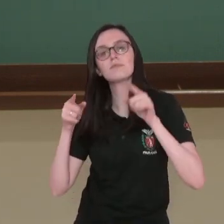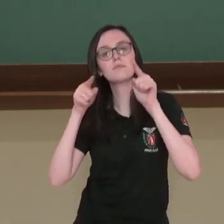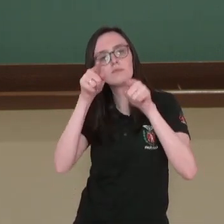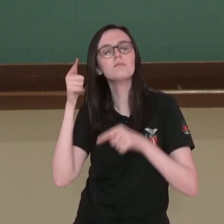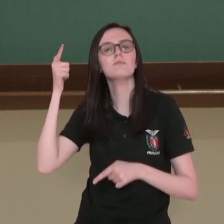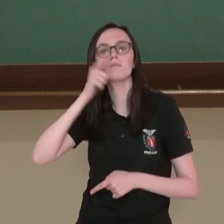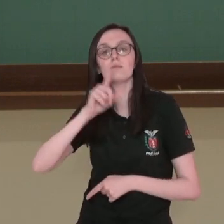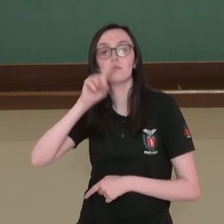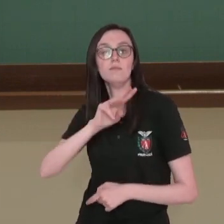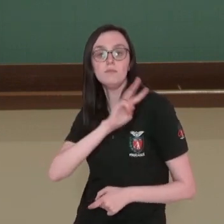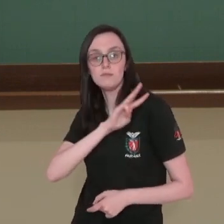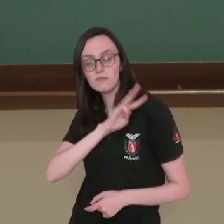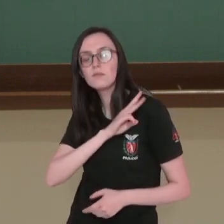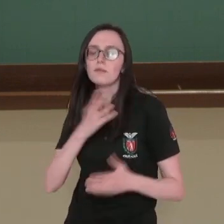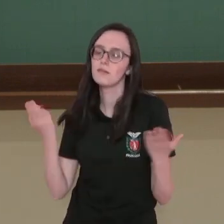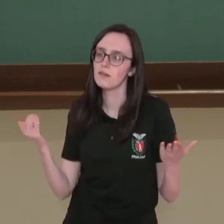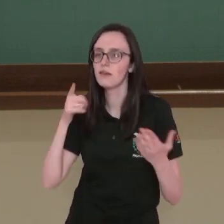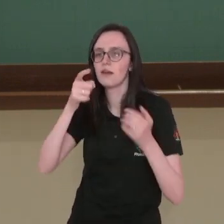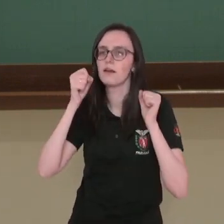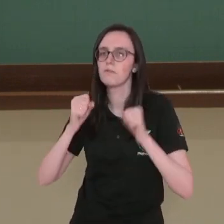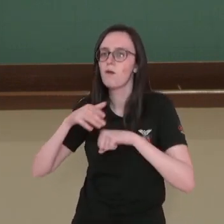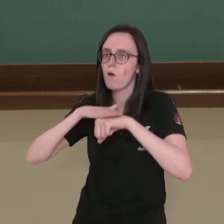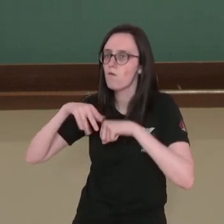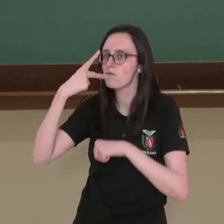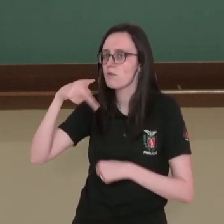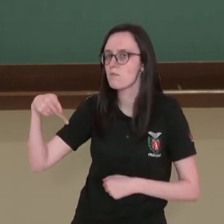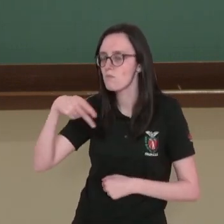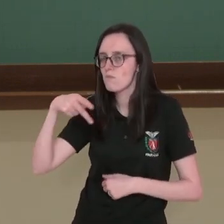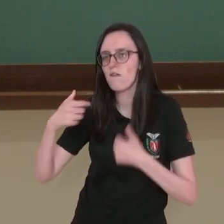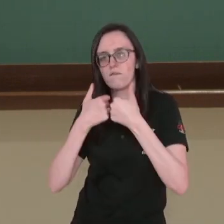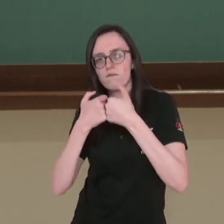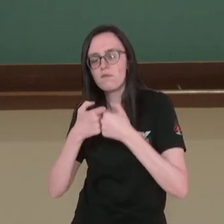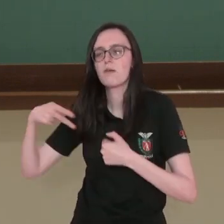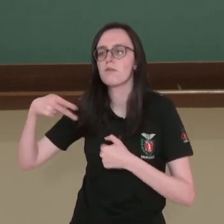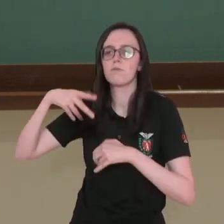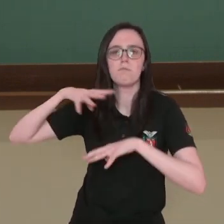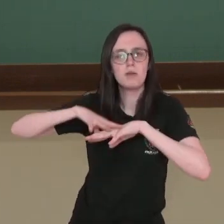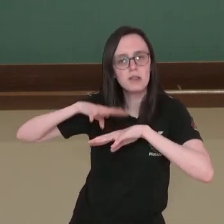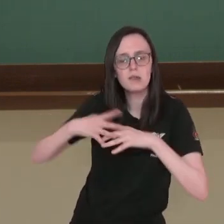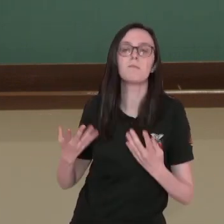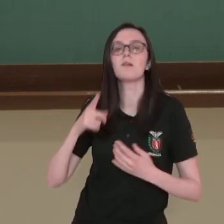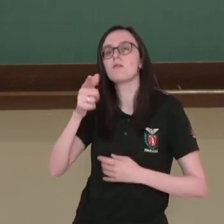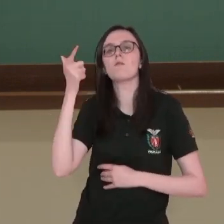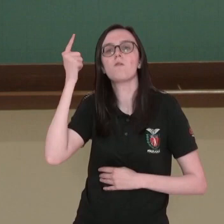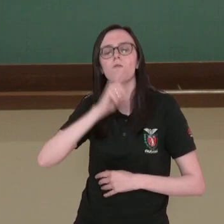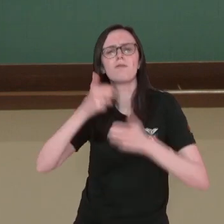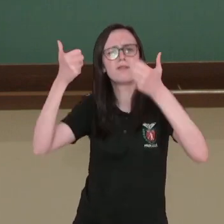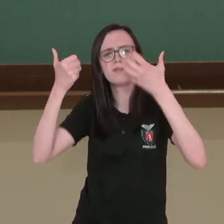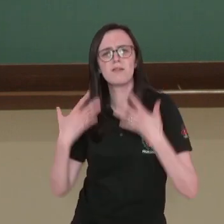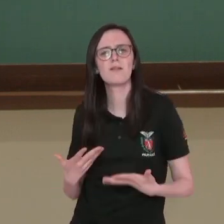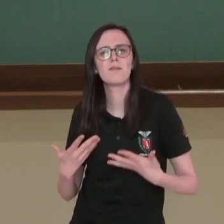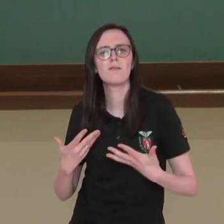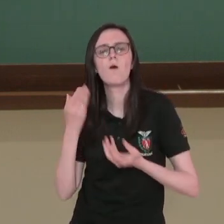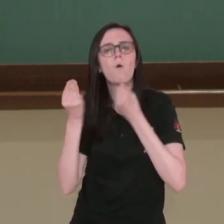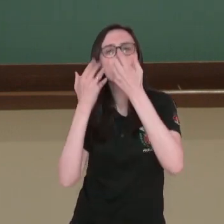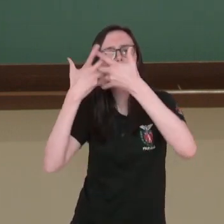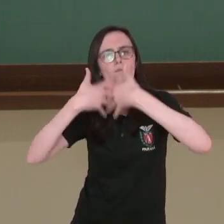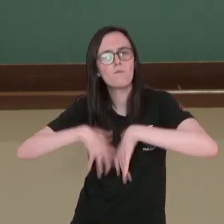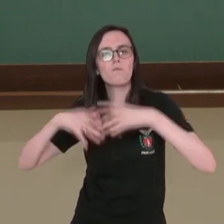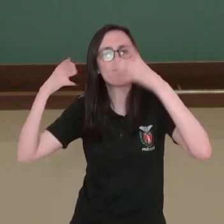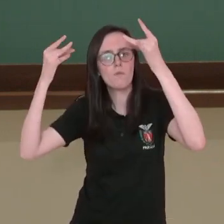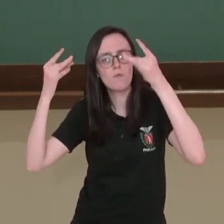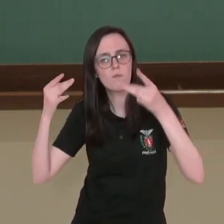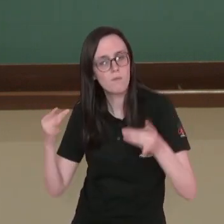que está na terceira série, pessoal, converse com o seu professor de física, converse com o seu professor de matemática, para ele te explicar como é que funciona os detalhes de